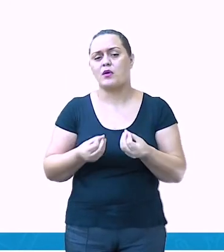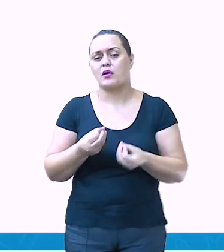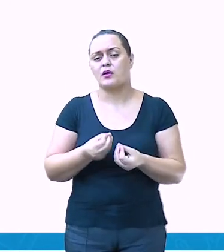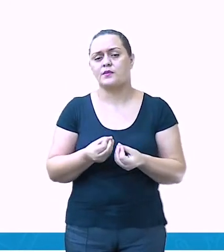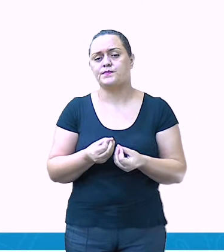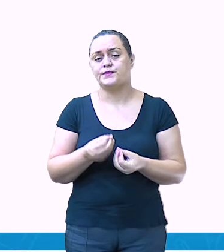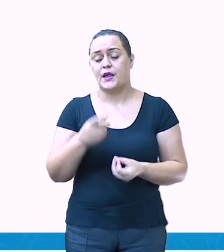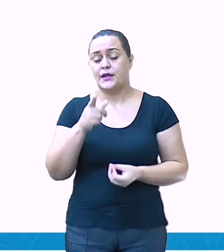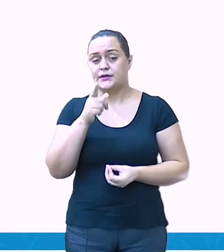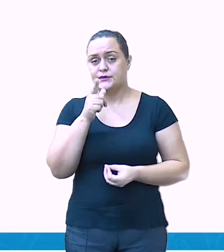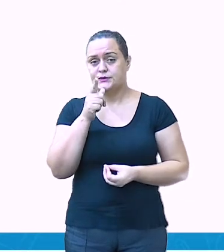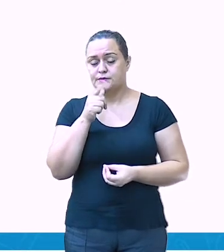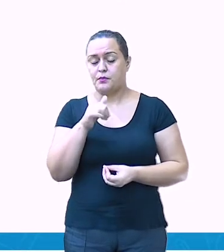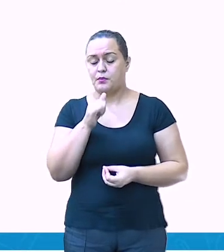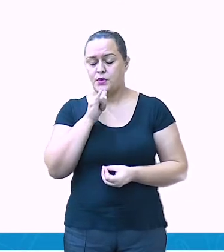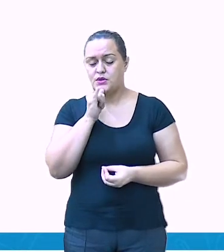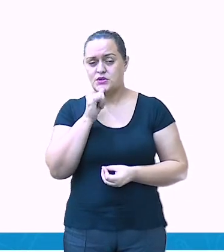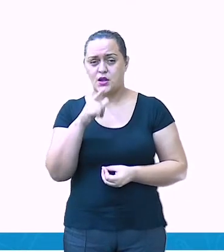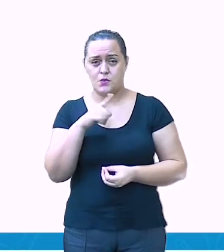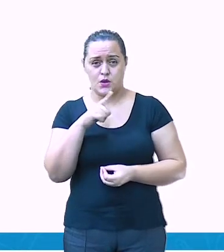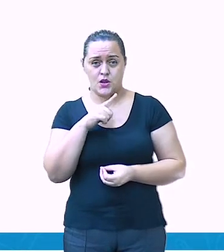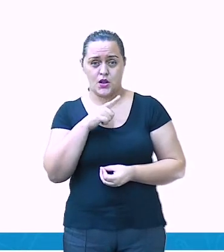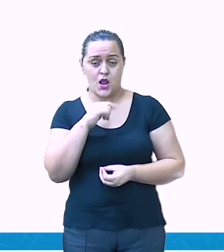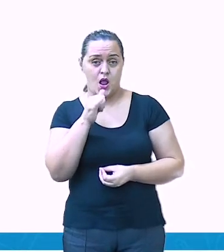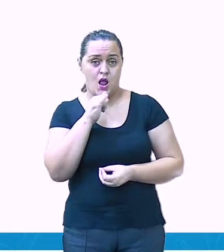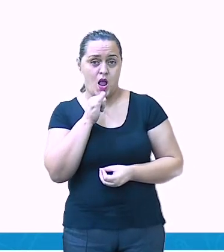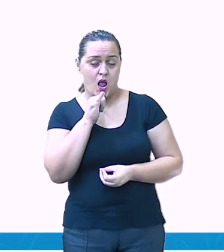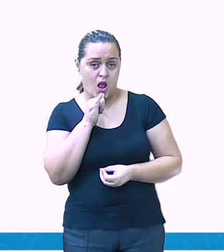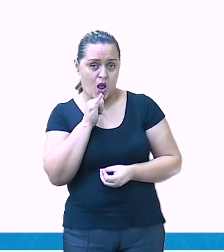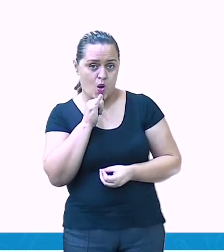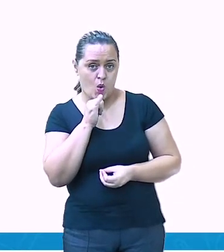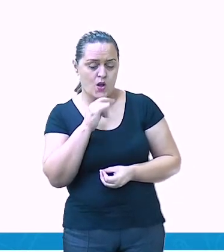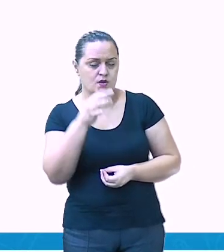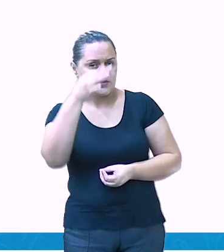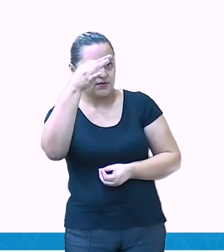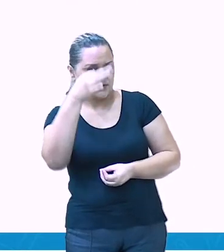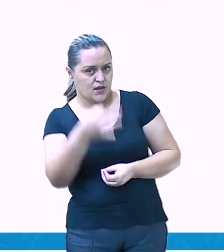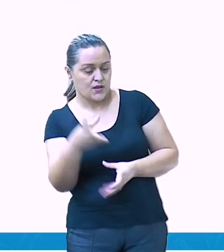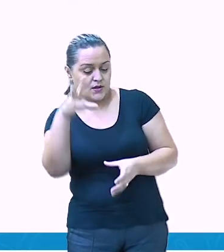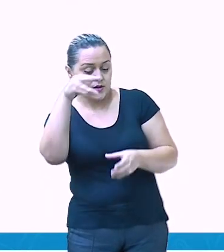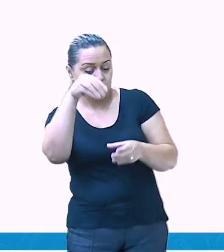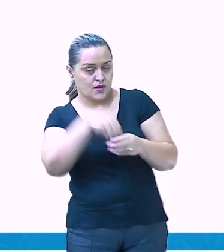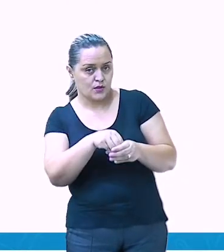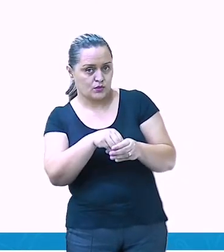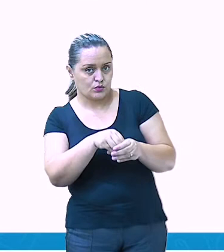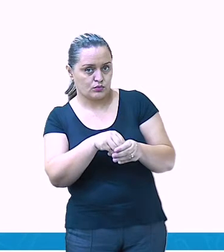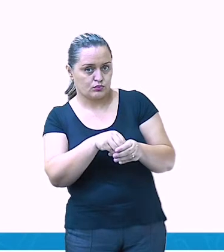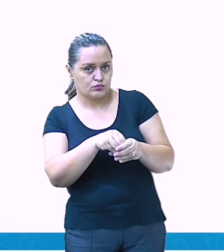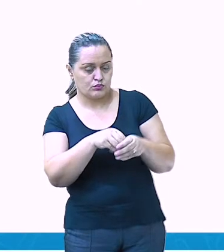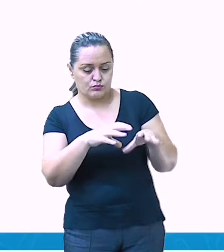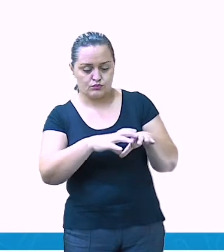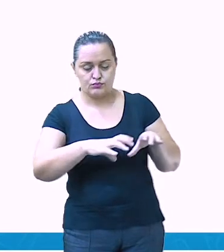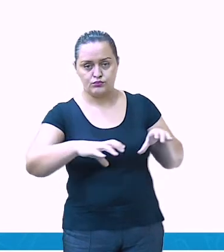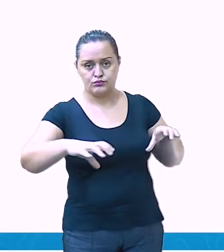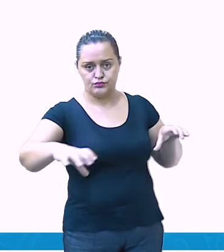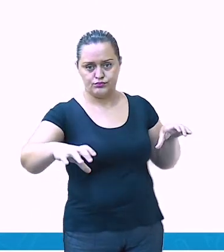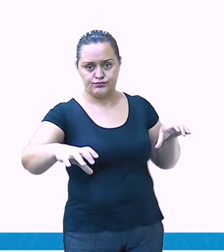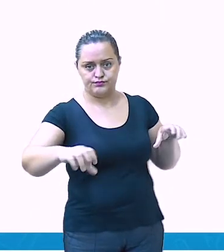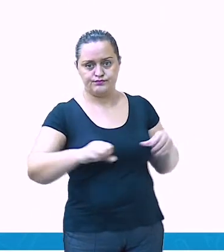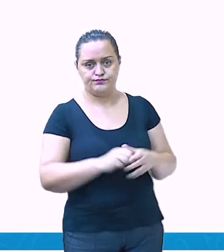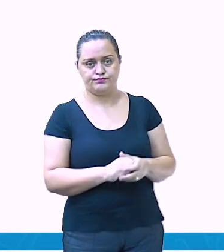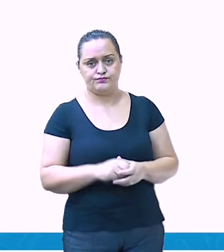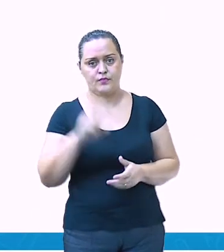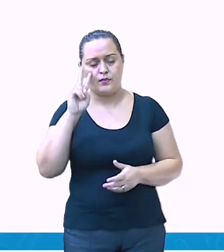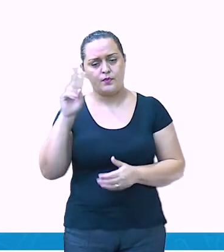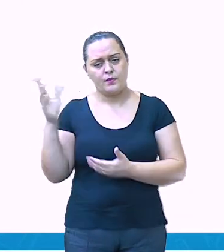quantidade esperada de água dentro deste curso. Existe o leito menor, que é